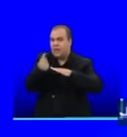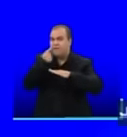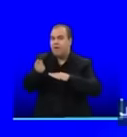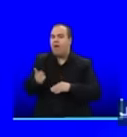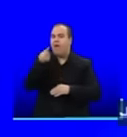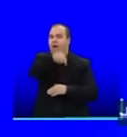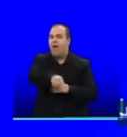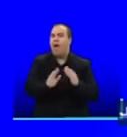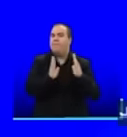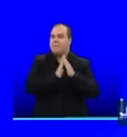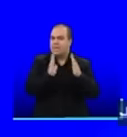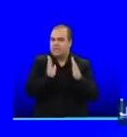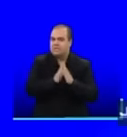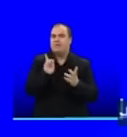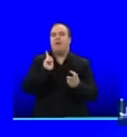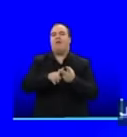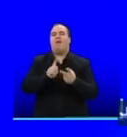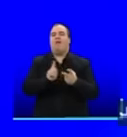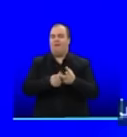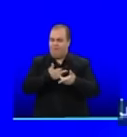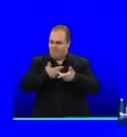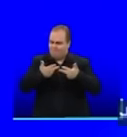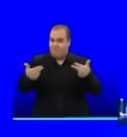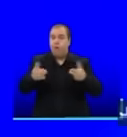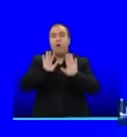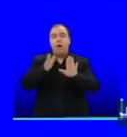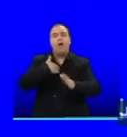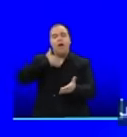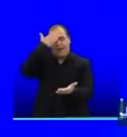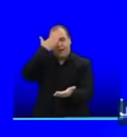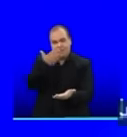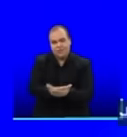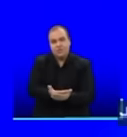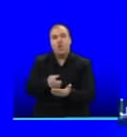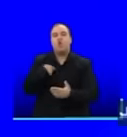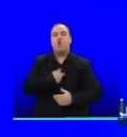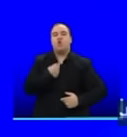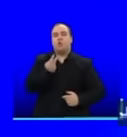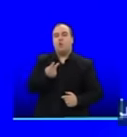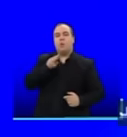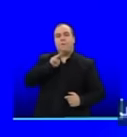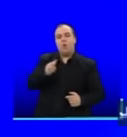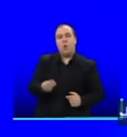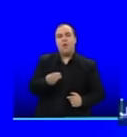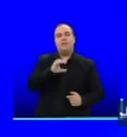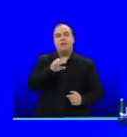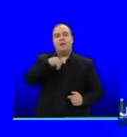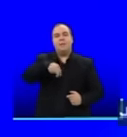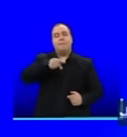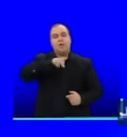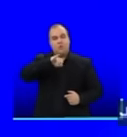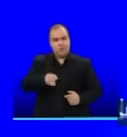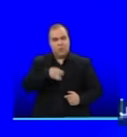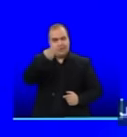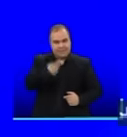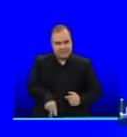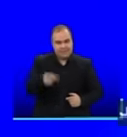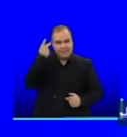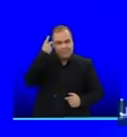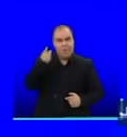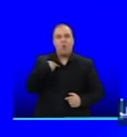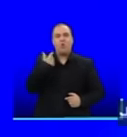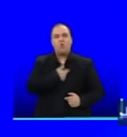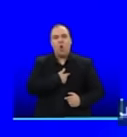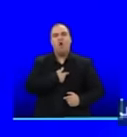habitação e educação. O que eu quero pedir para você? Acredite, porque nós vamos pegar os 2 milhões de CNPJs que tem aqui na cidade de São Paulo e vamos criar